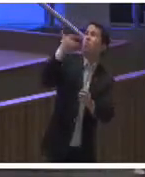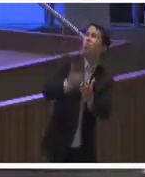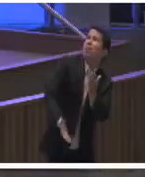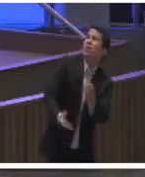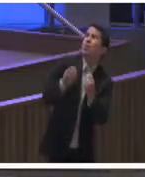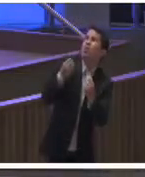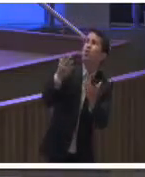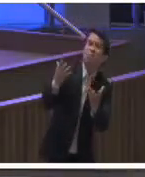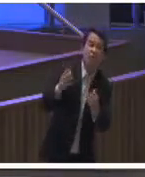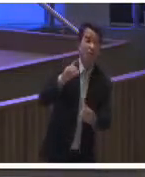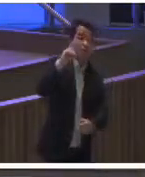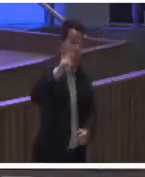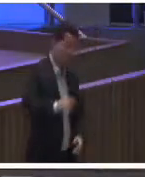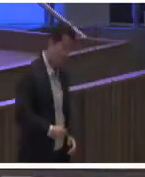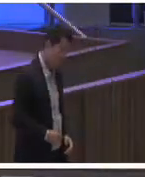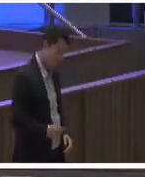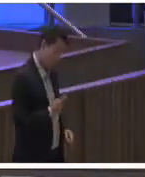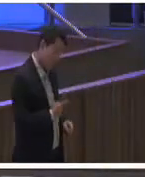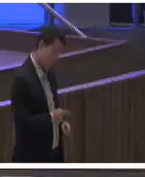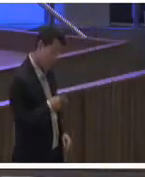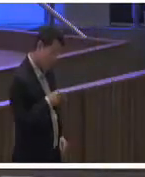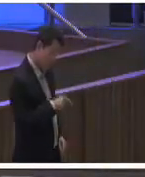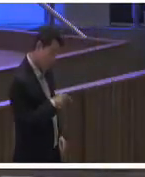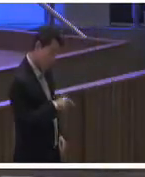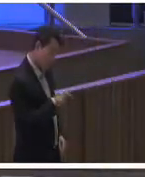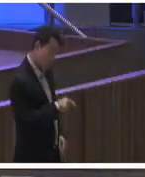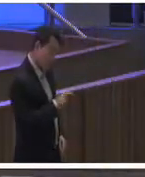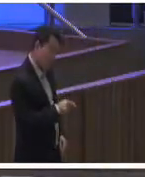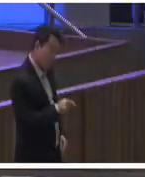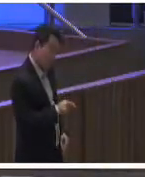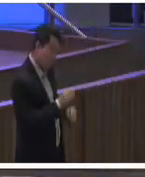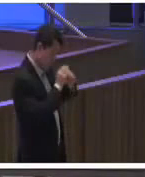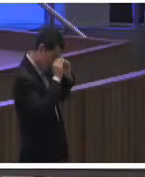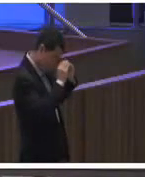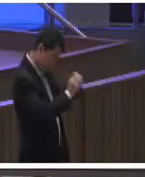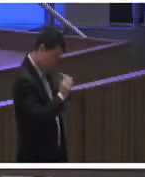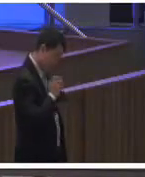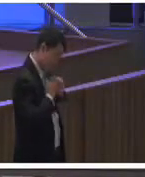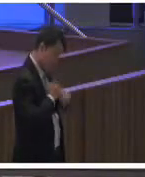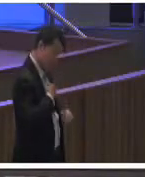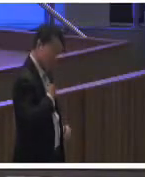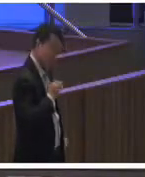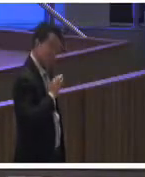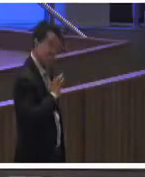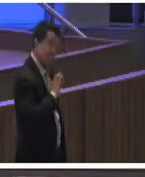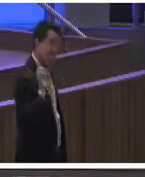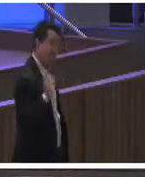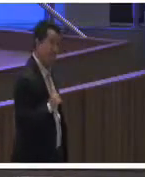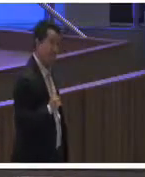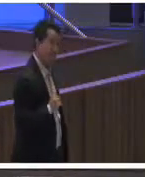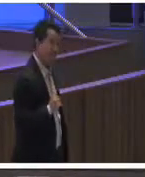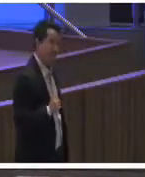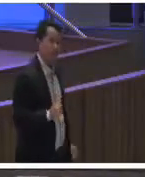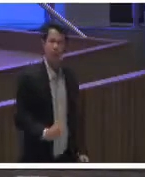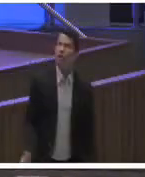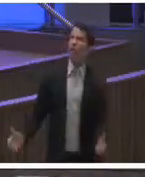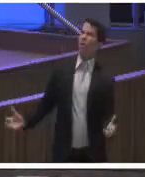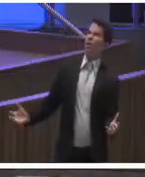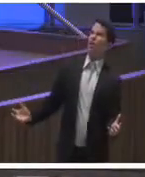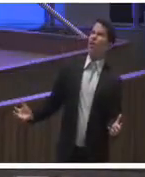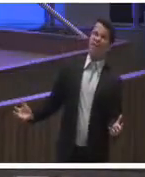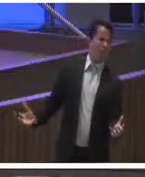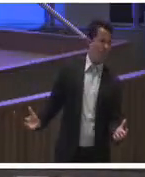me desobedeceram. Mas não foram vocês, tinha sido um homem, Acã, que pegou